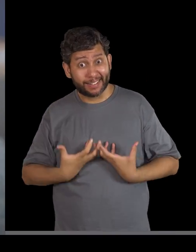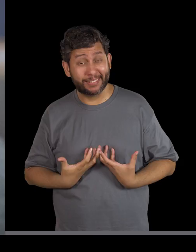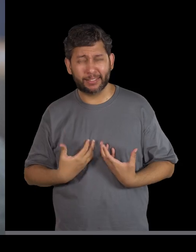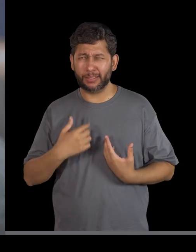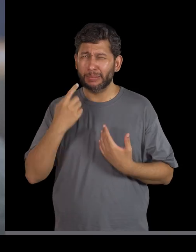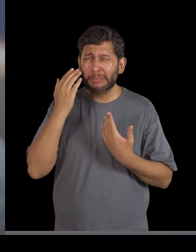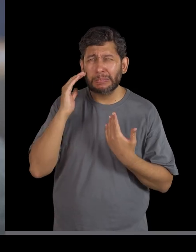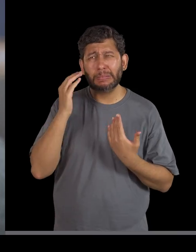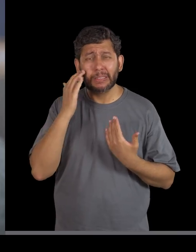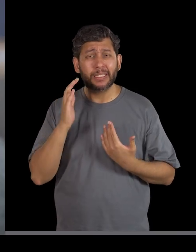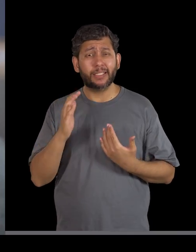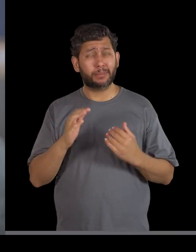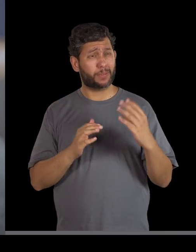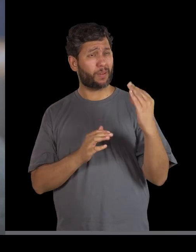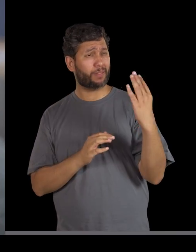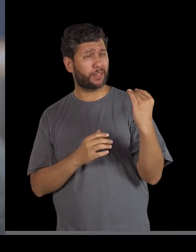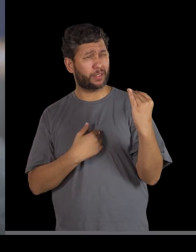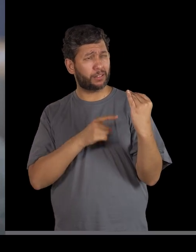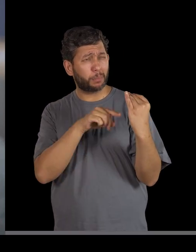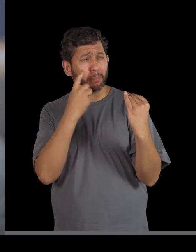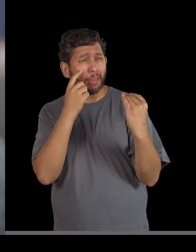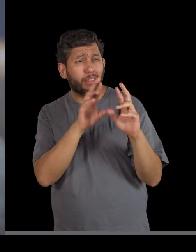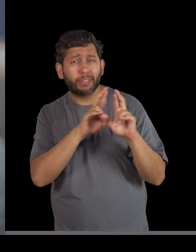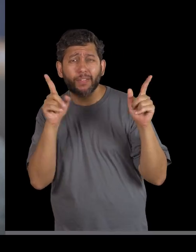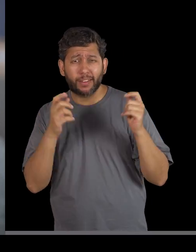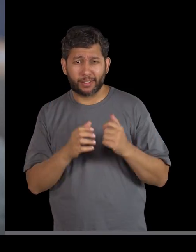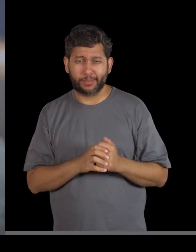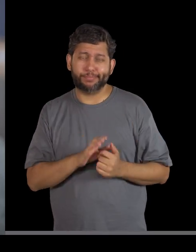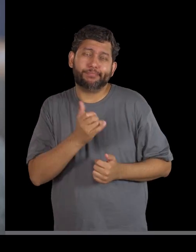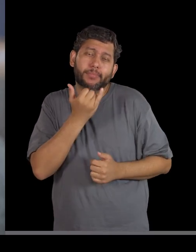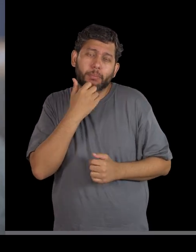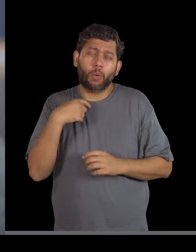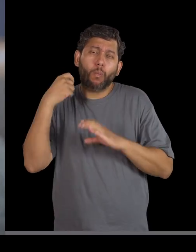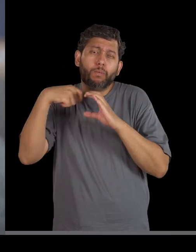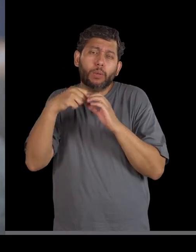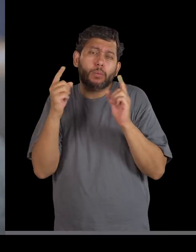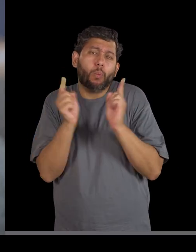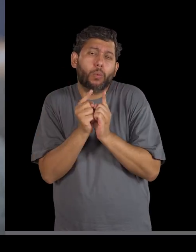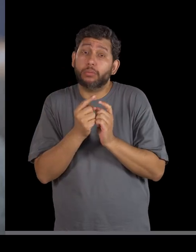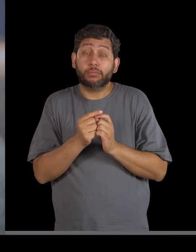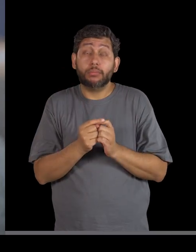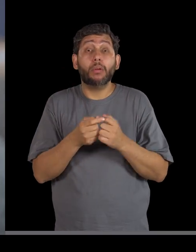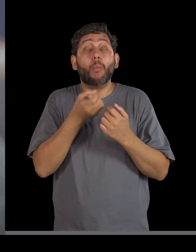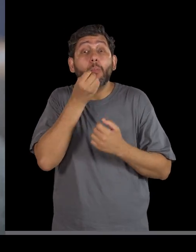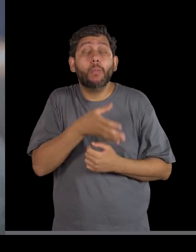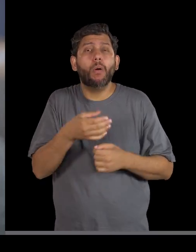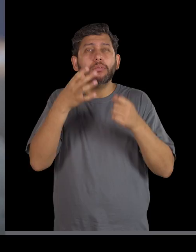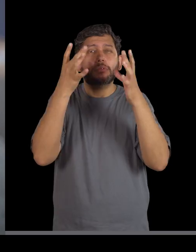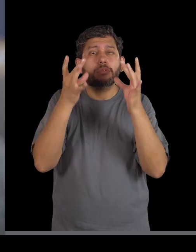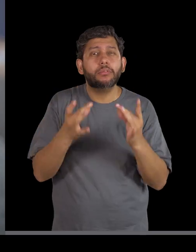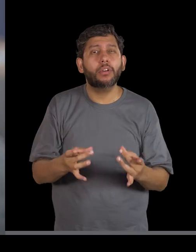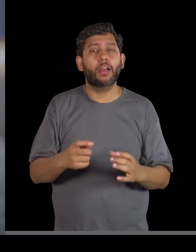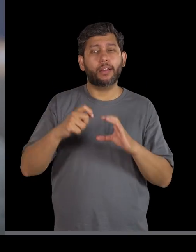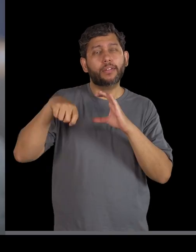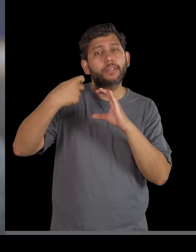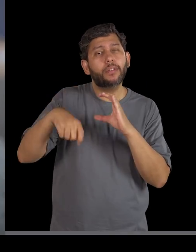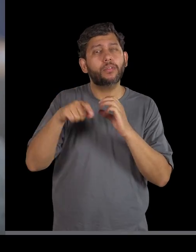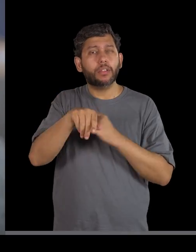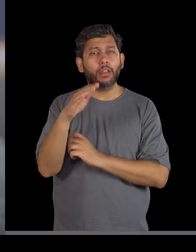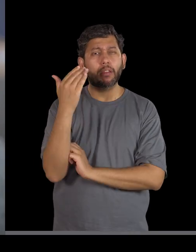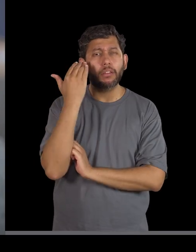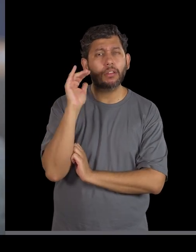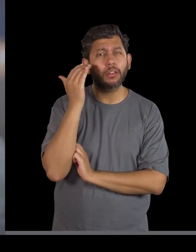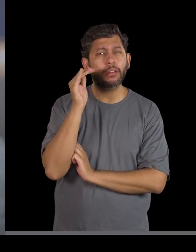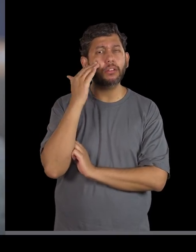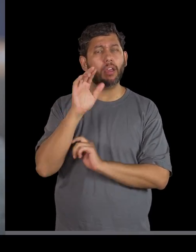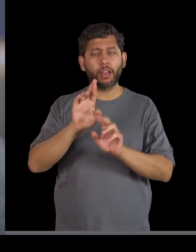cansativo, mas eu adoro falar sobre isso, vocês perceberam. Eu ia fazer só um vídeo, gente, só um vídeo. Eu acabei fazendo 2 vídeos enormes sobre